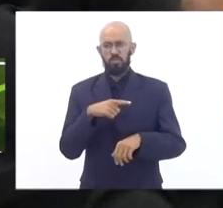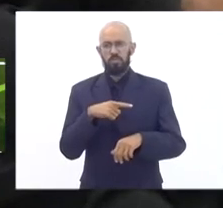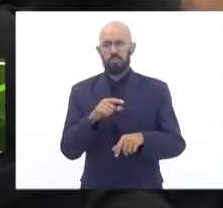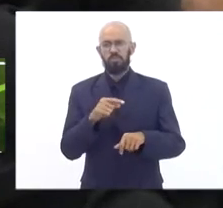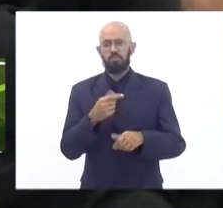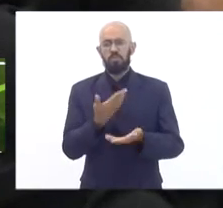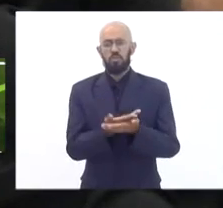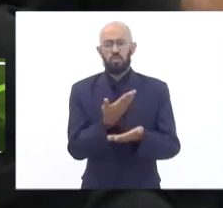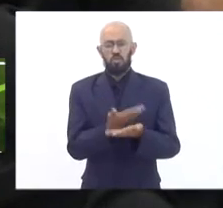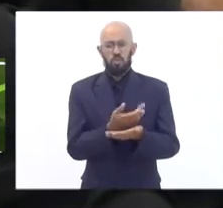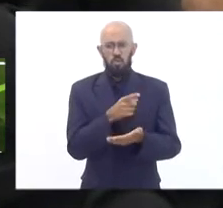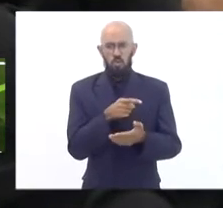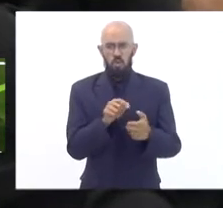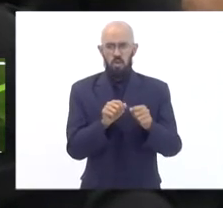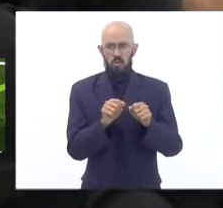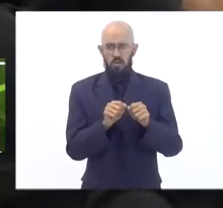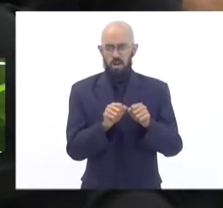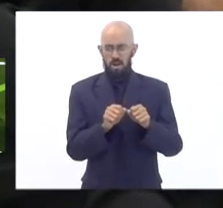à época,